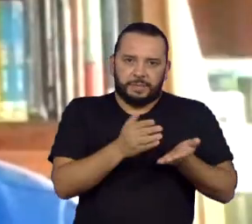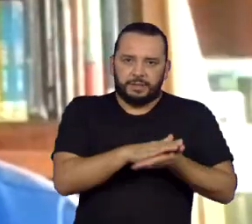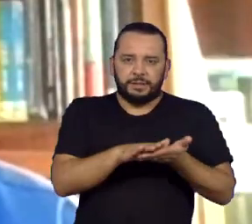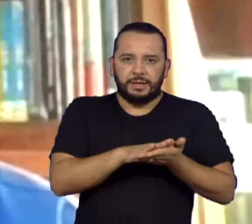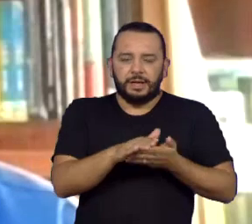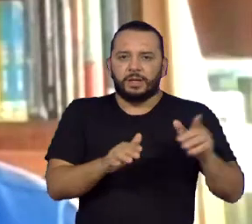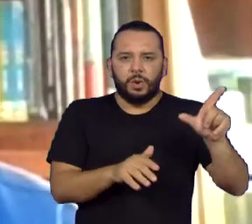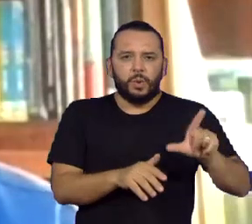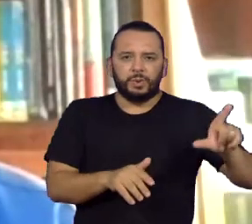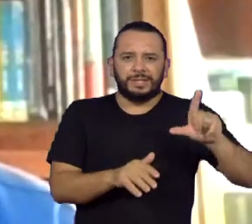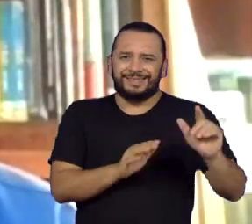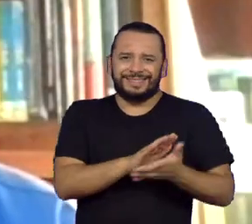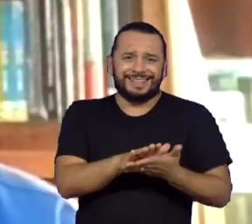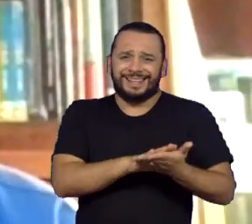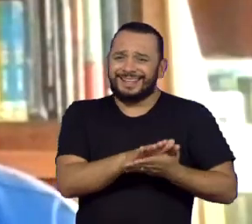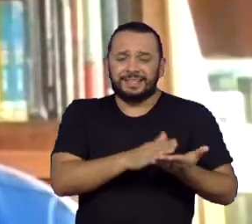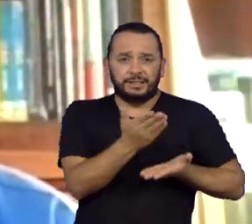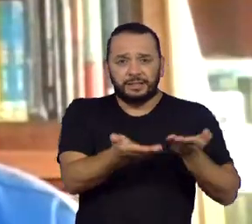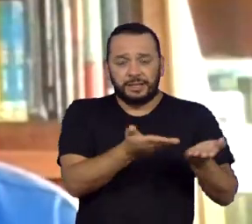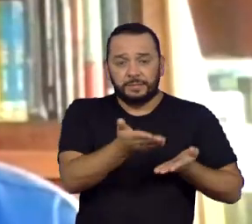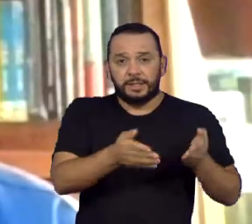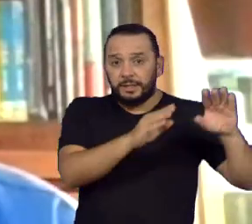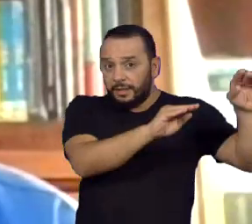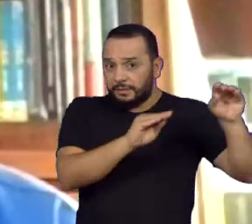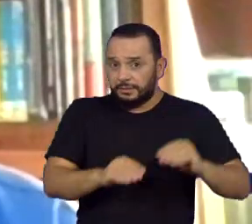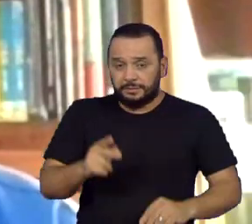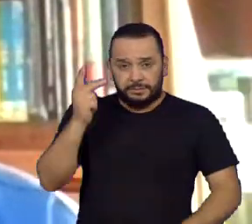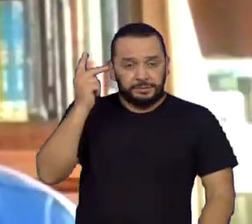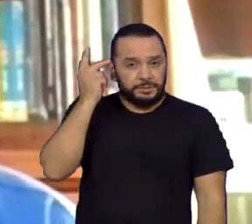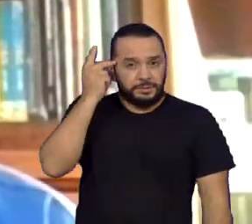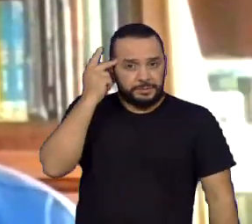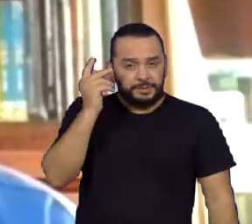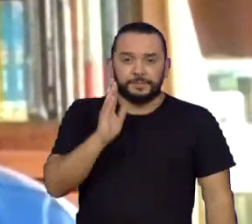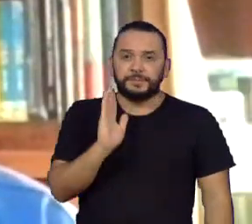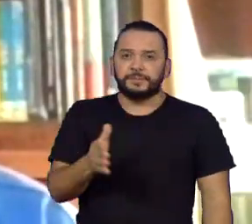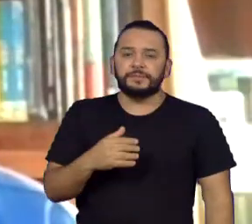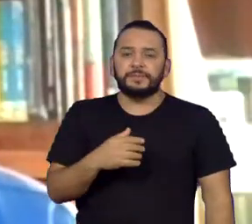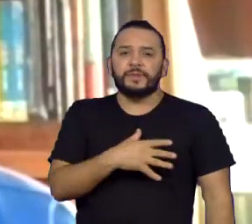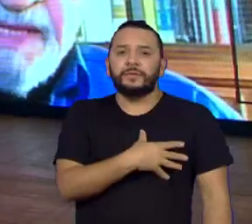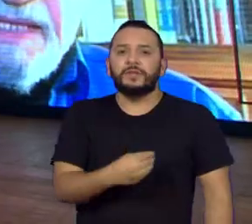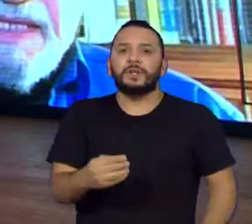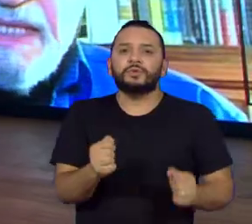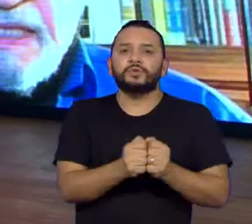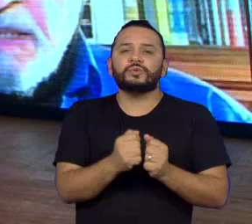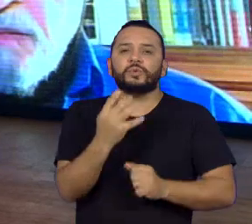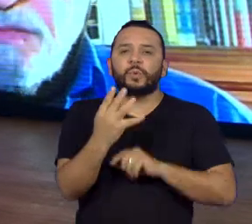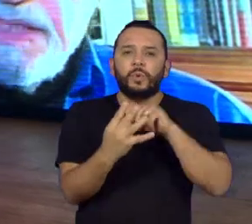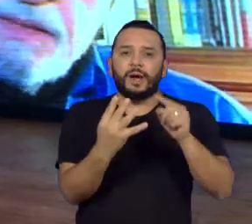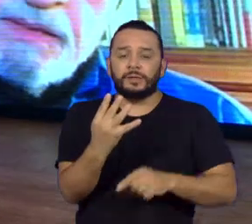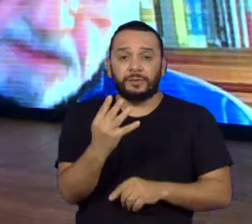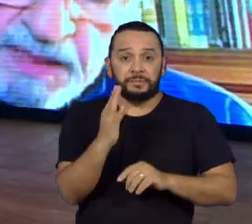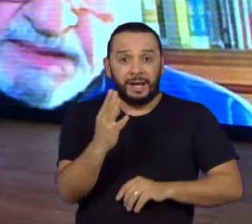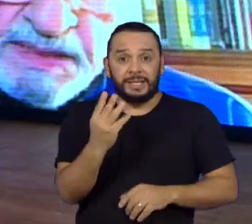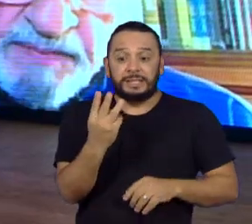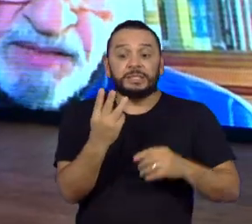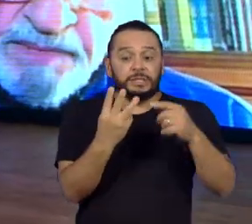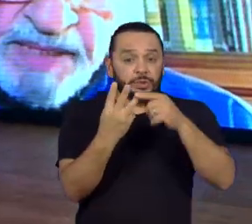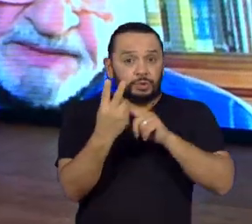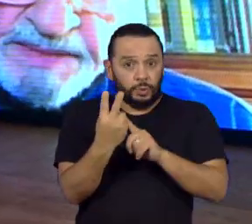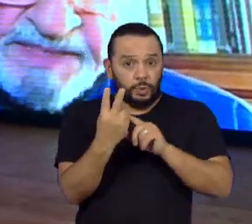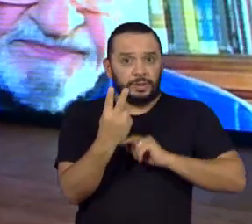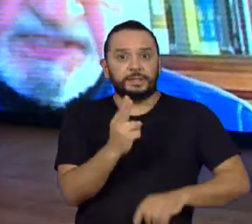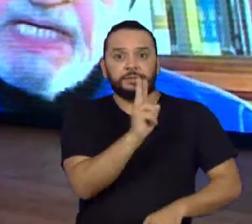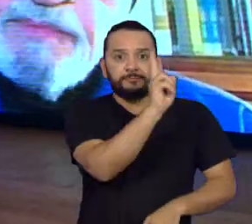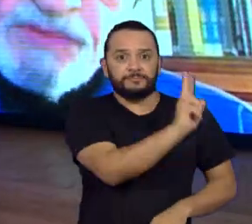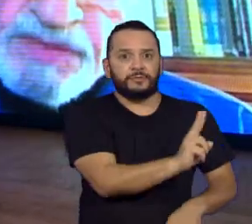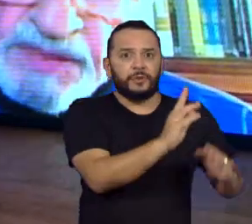nem em Londrina, enfim. Acabou vindo para São Paulo com os 4 menores, né? Eu e esse irmão abaixo